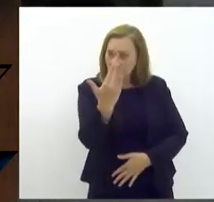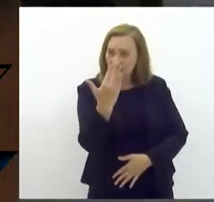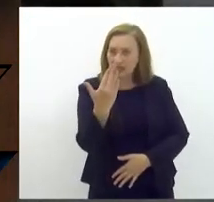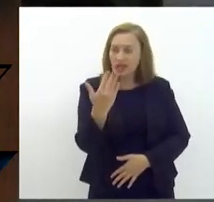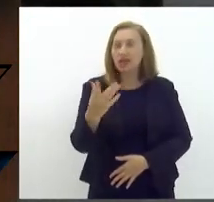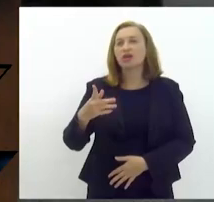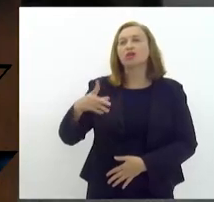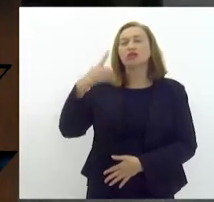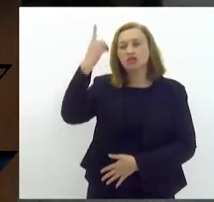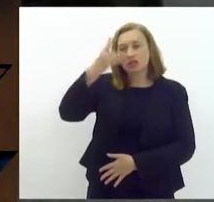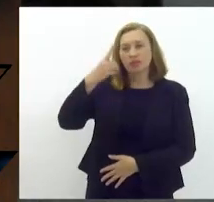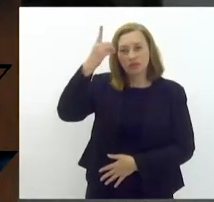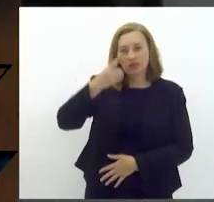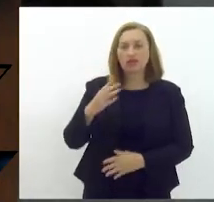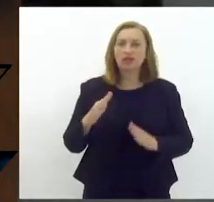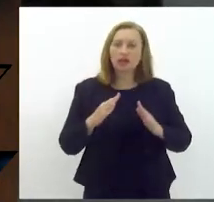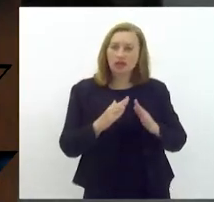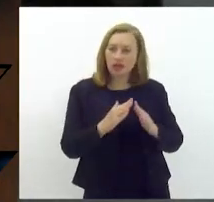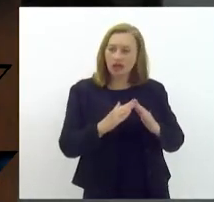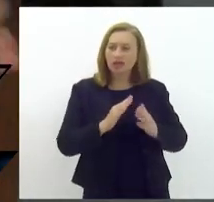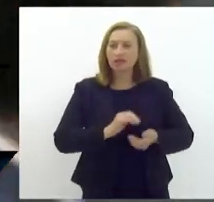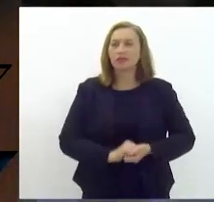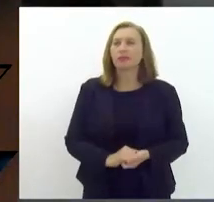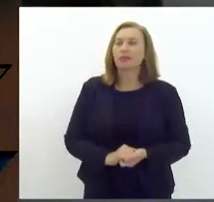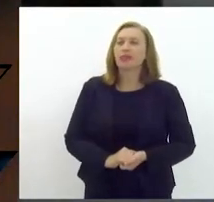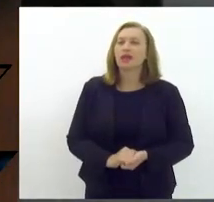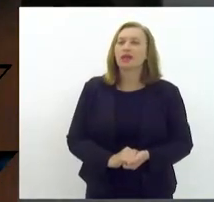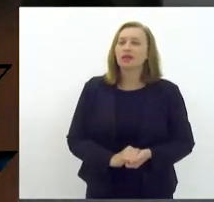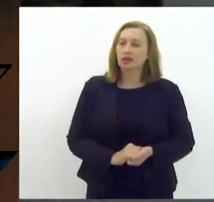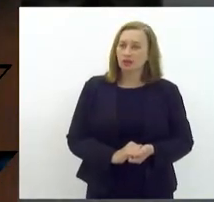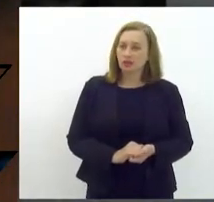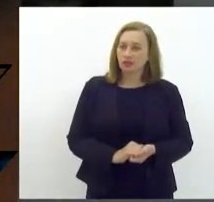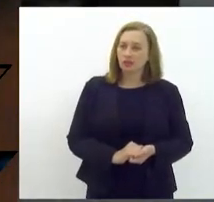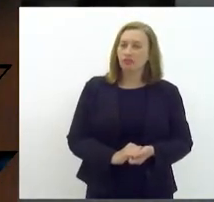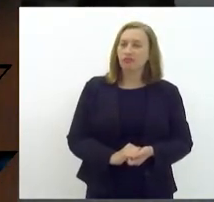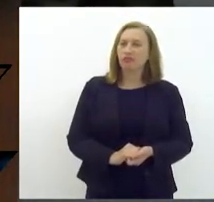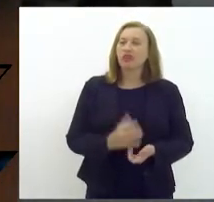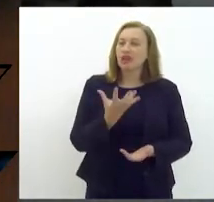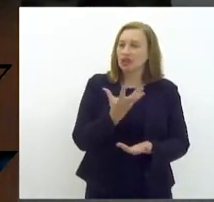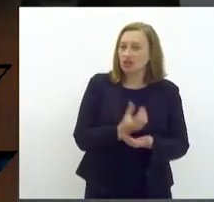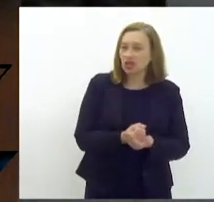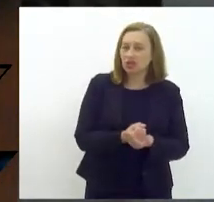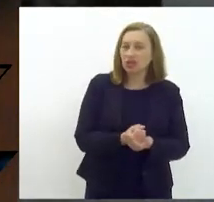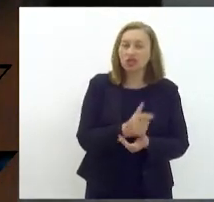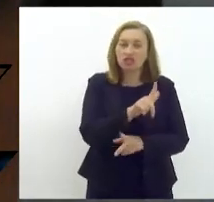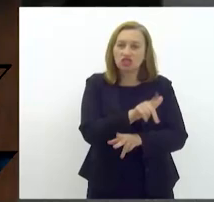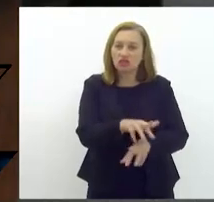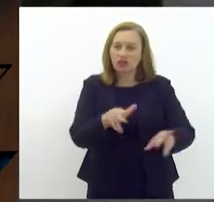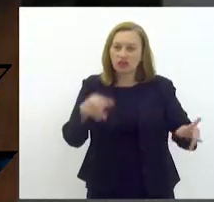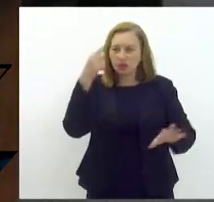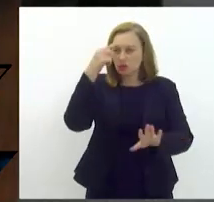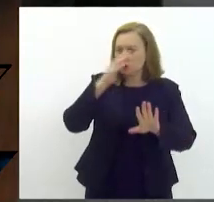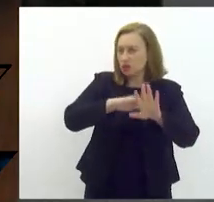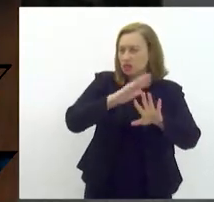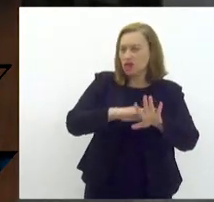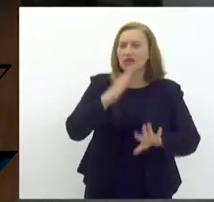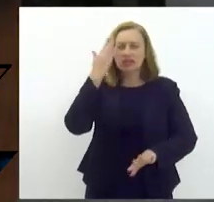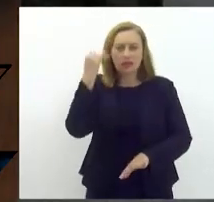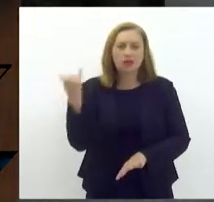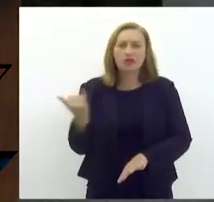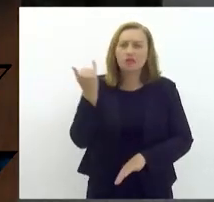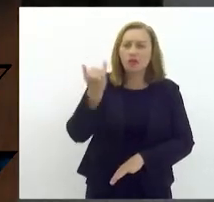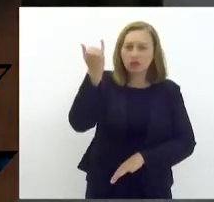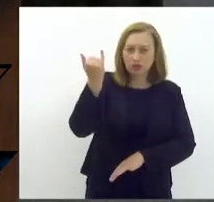parlamentares dessa casa aqui numa atitude de republicana embora é registrada das Diferenças ideológicas de reconhecem a importância